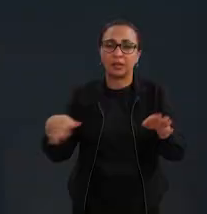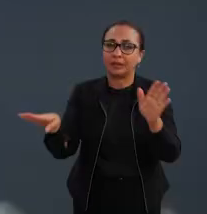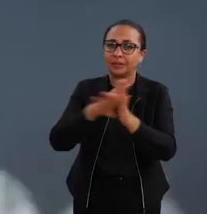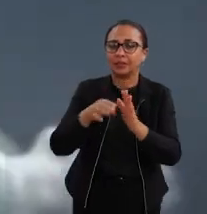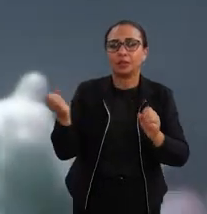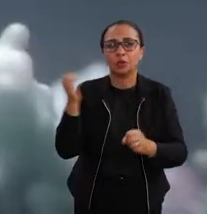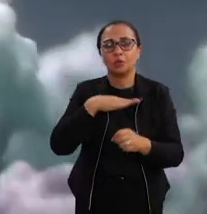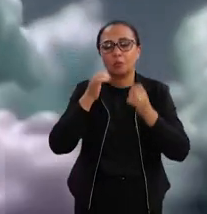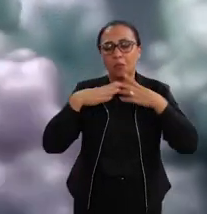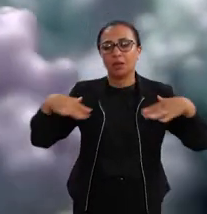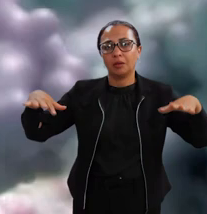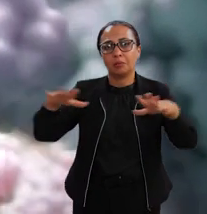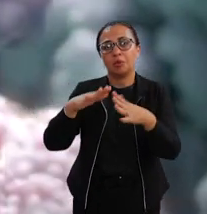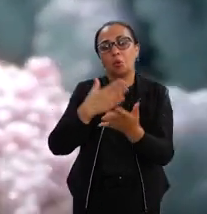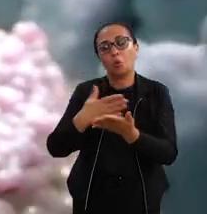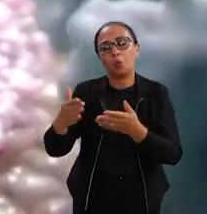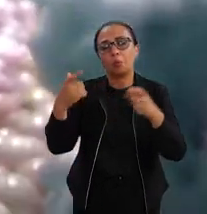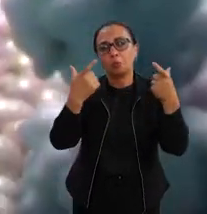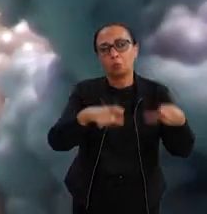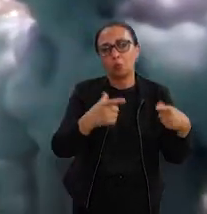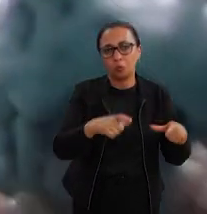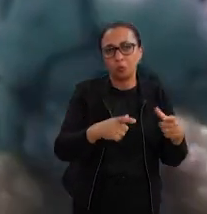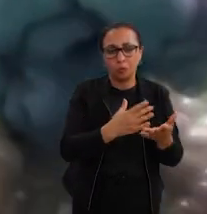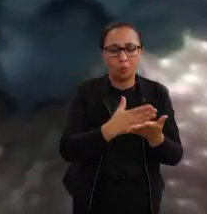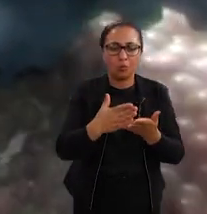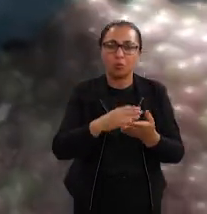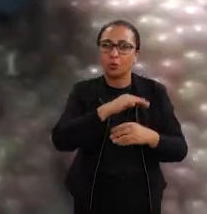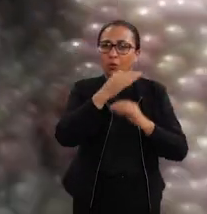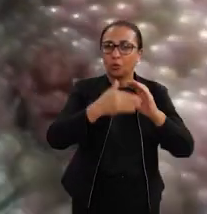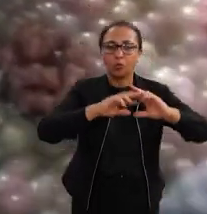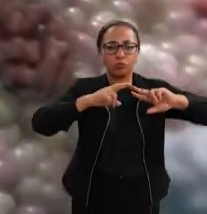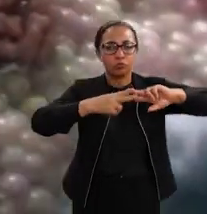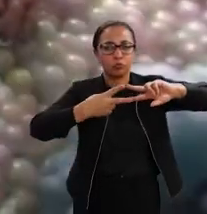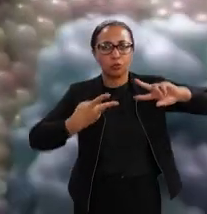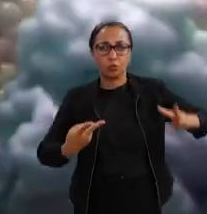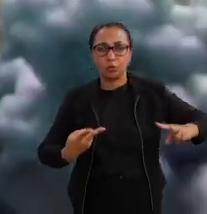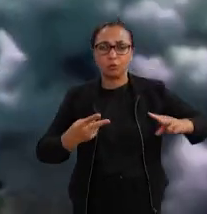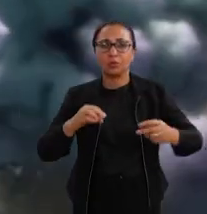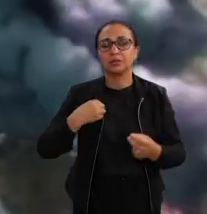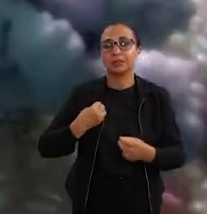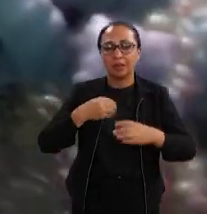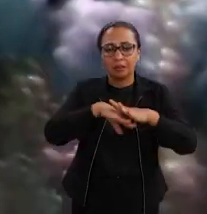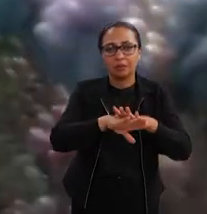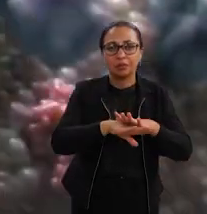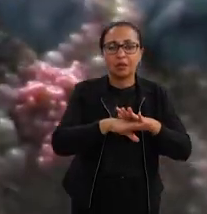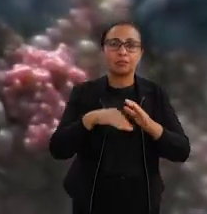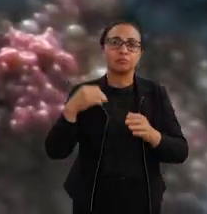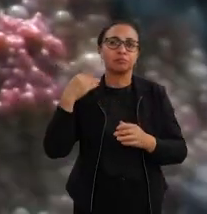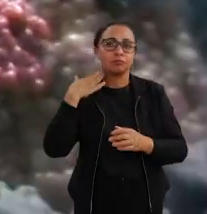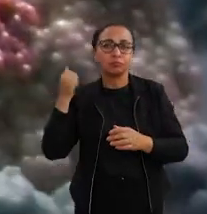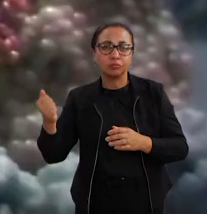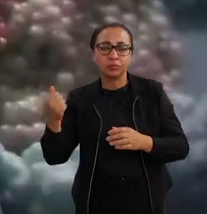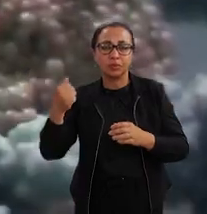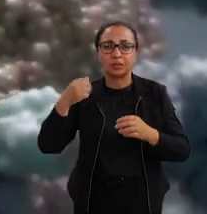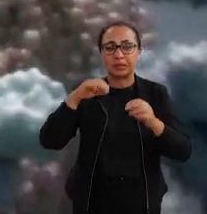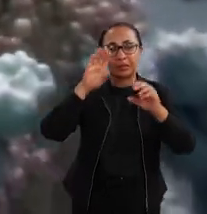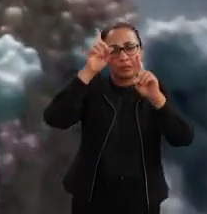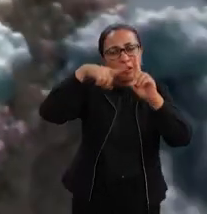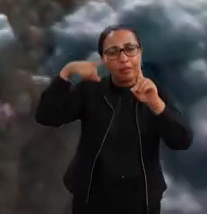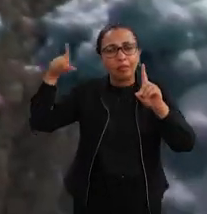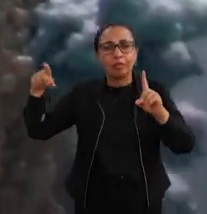O nosso ponto de partida foi inicialmente todos os genomas depositados em bancos de dados